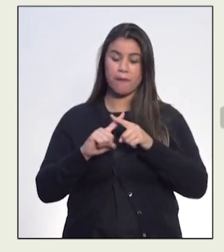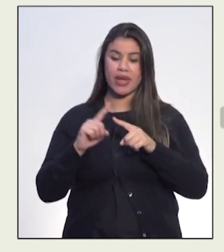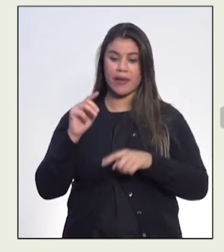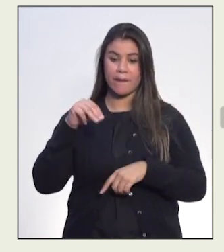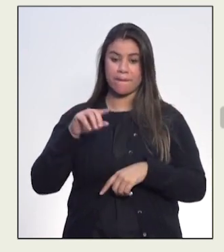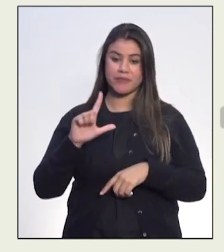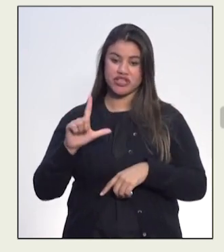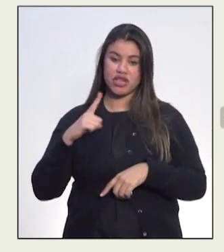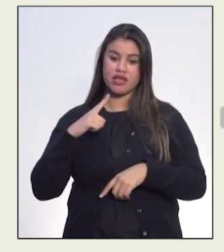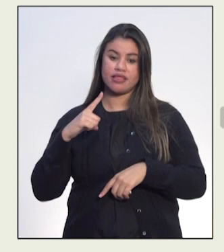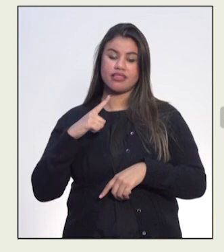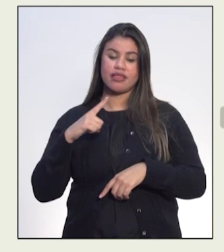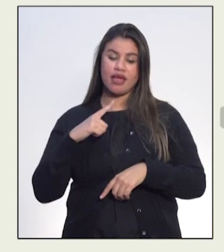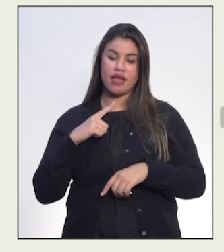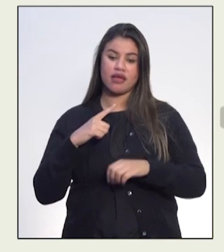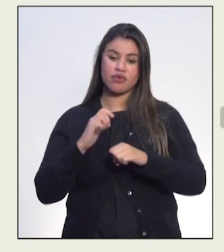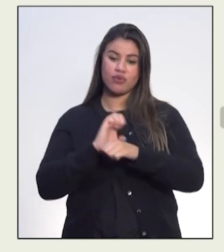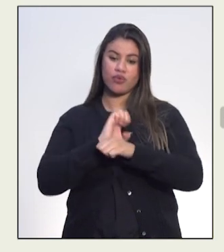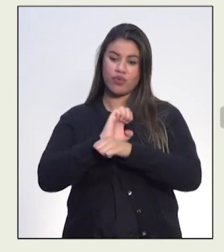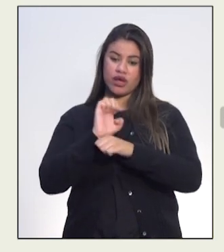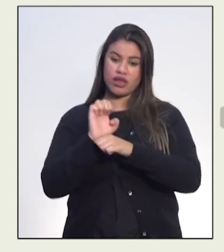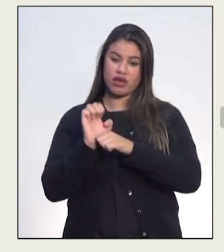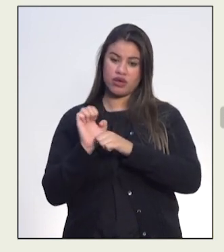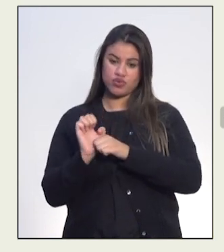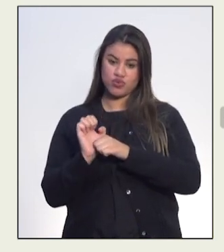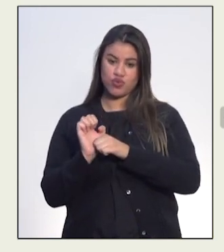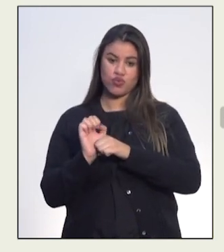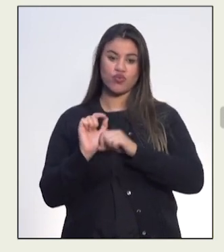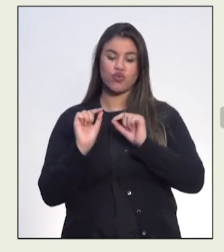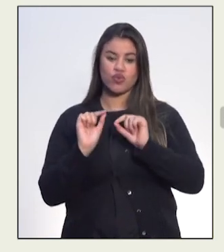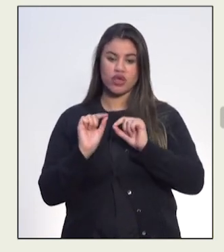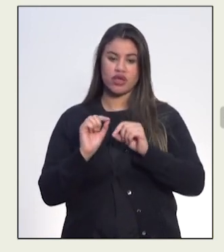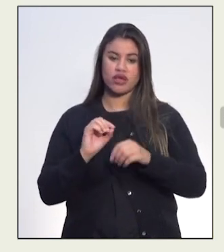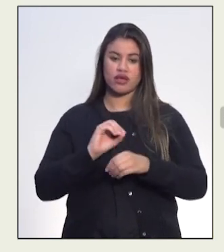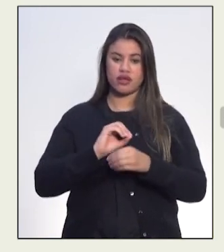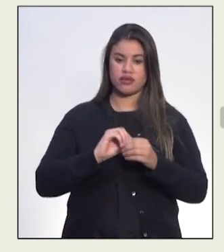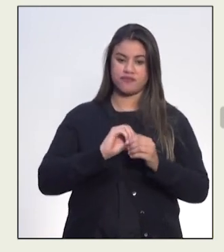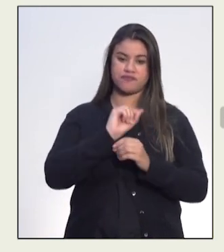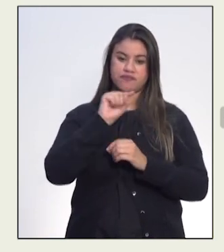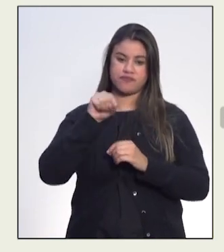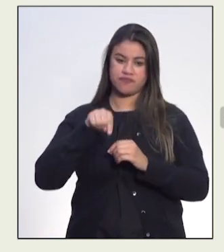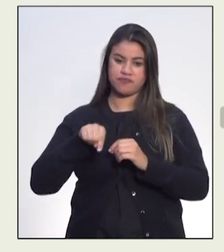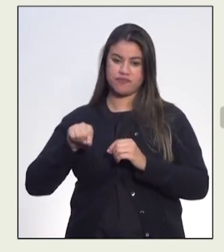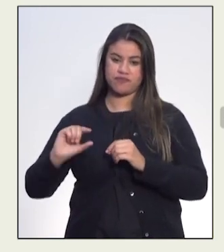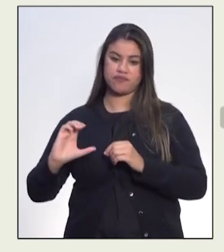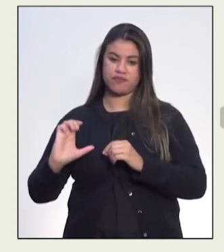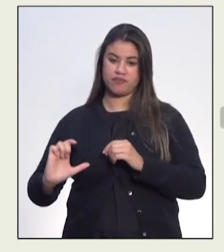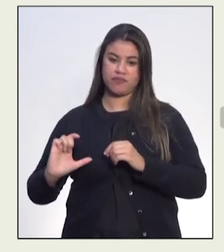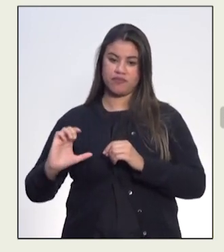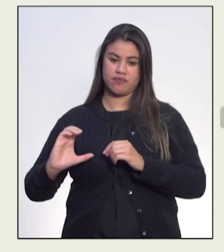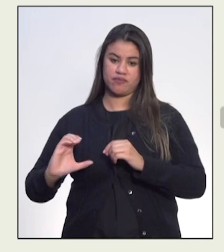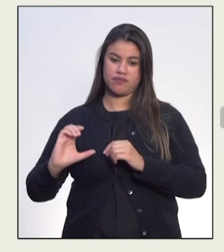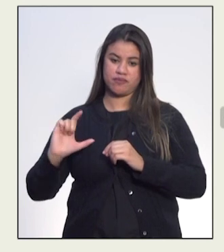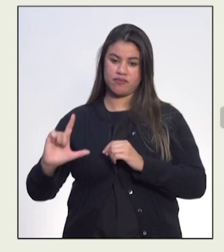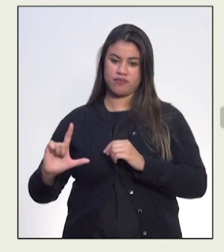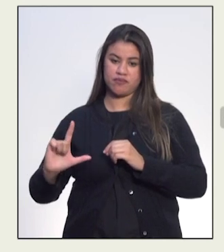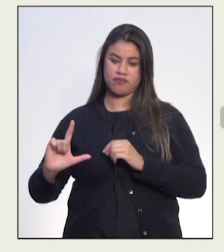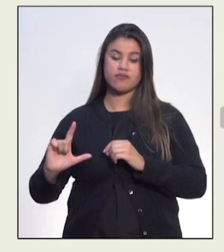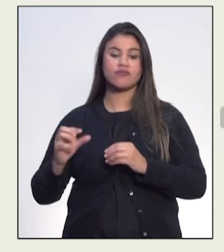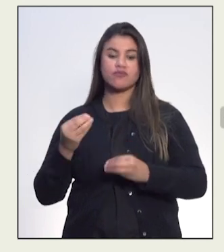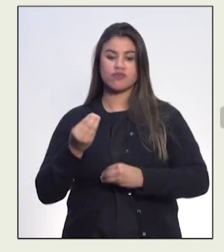um elétron a ser doado. Para que ele vai doar? Ele vai doar para este outro cloro aqui. O que aconteceu agora?